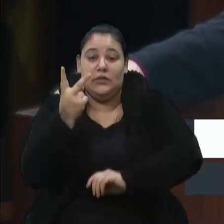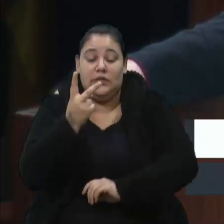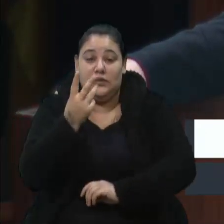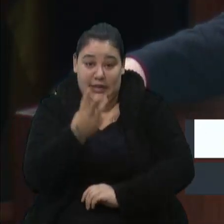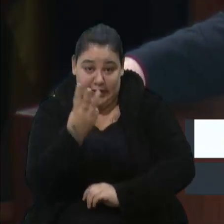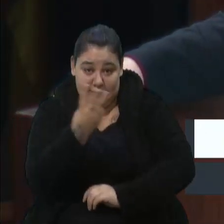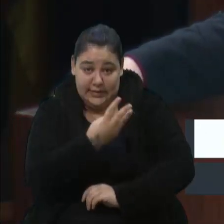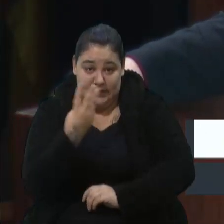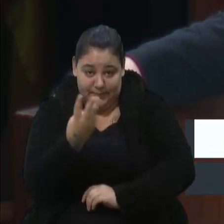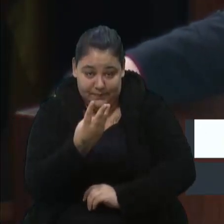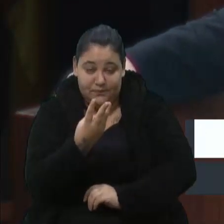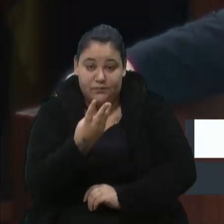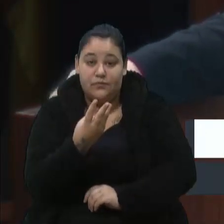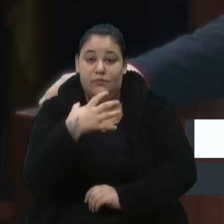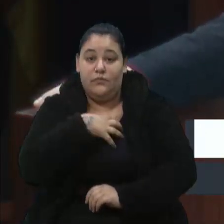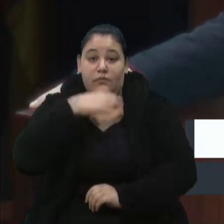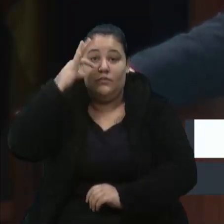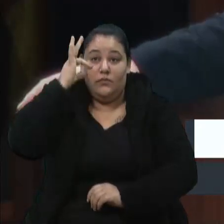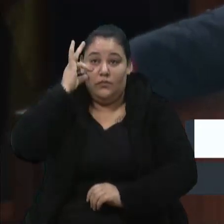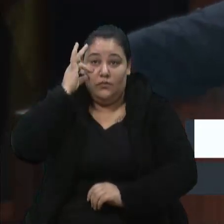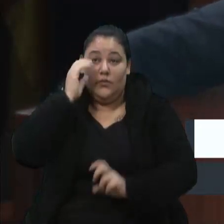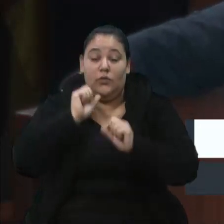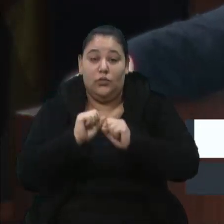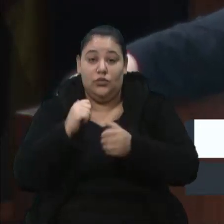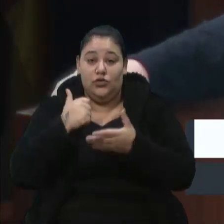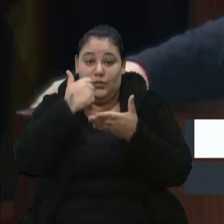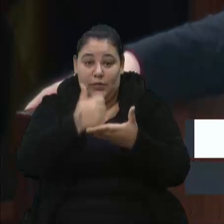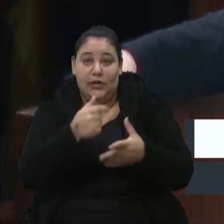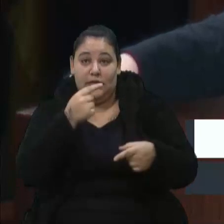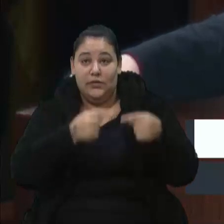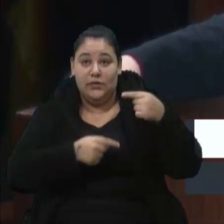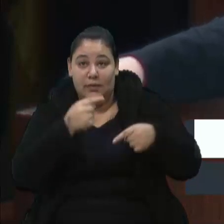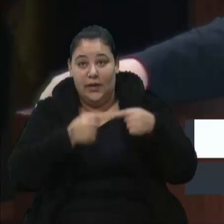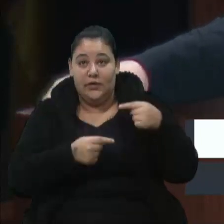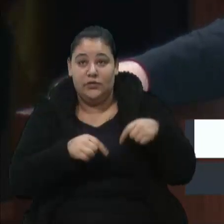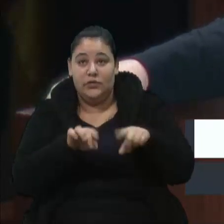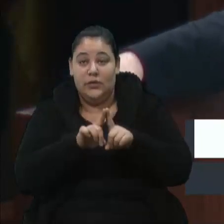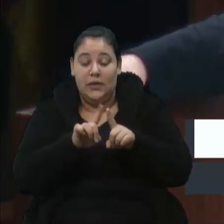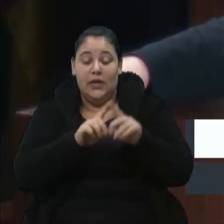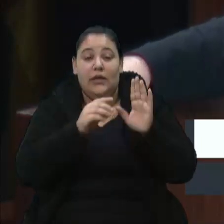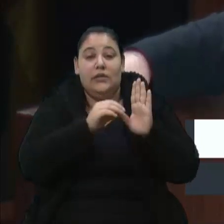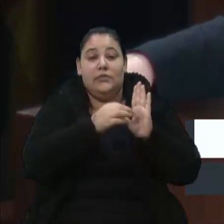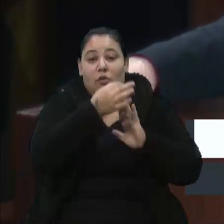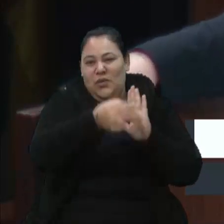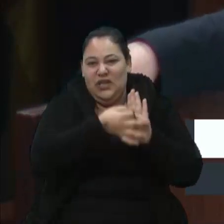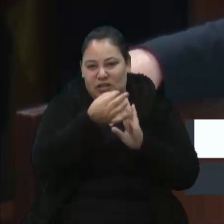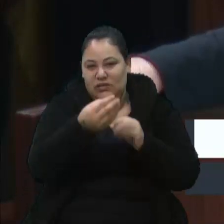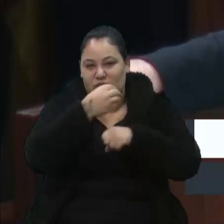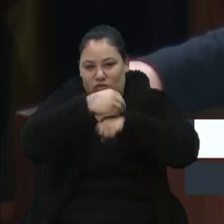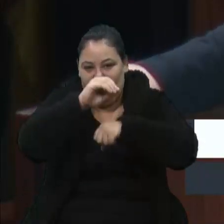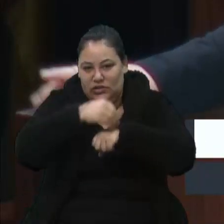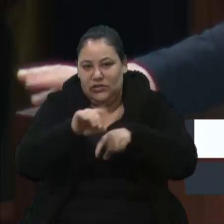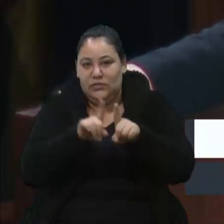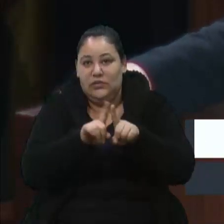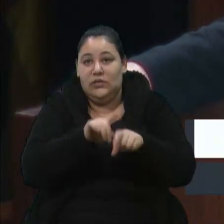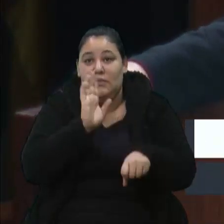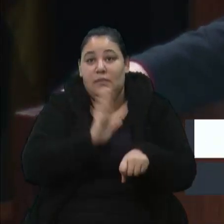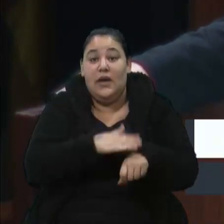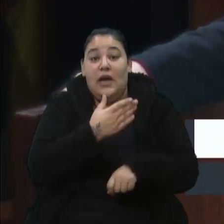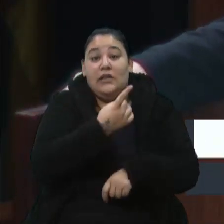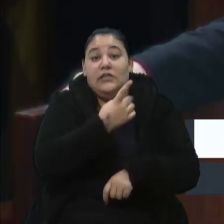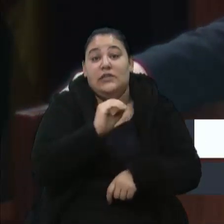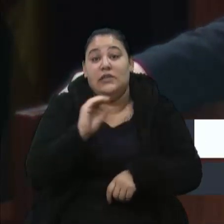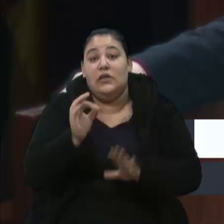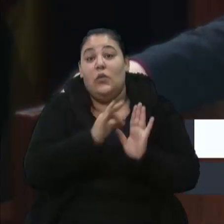de forma presencial, pude contribuir com o debate, com indicações. Foram mais de 100 sugestões